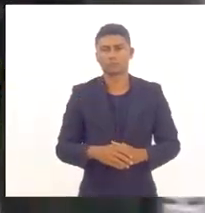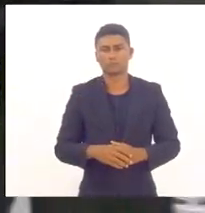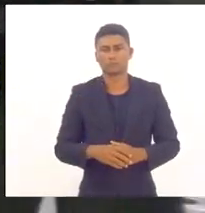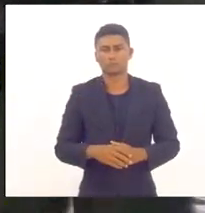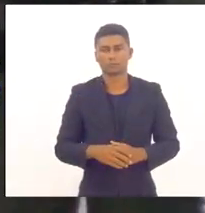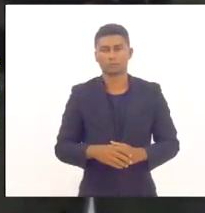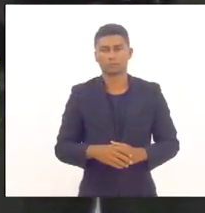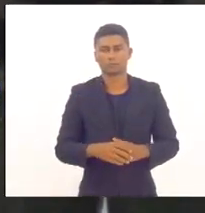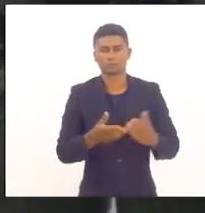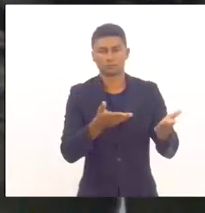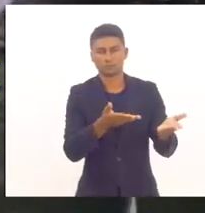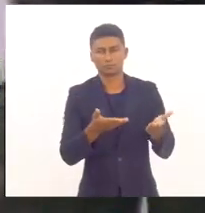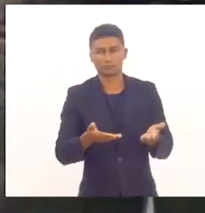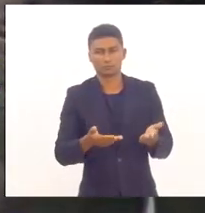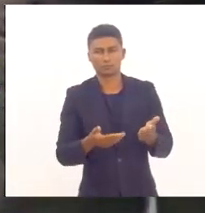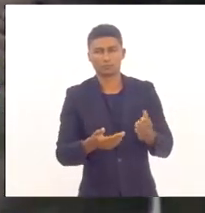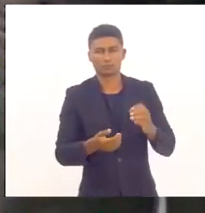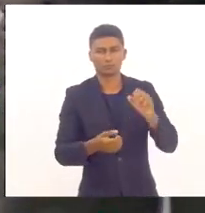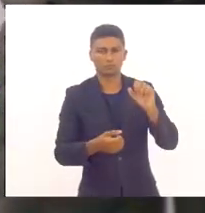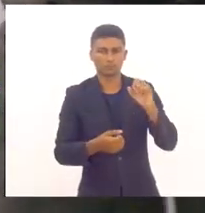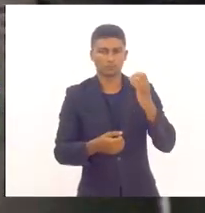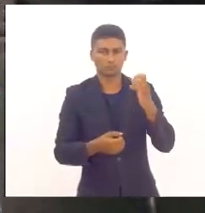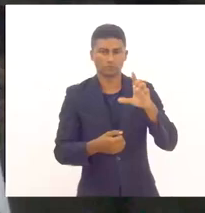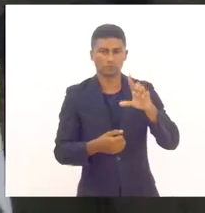A contramestra Celi.